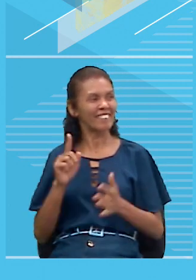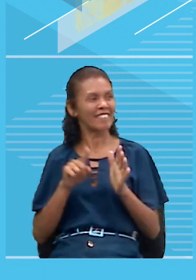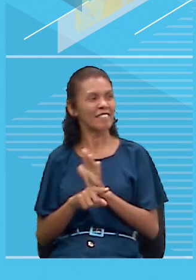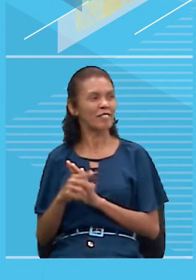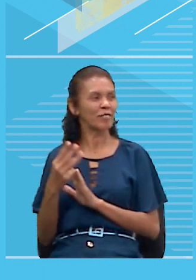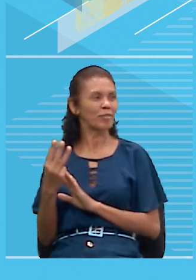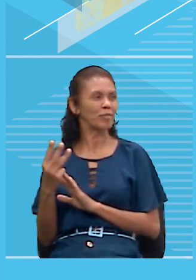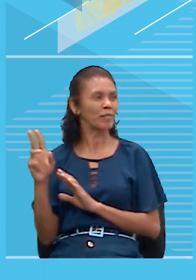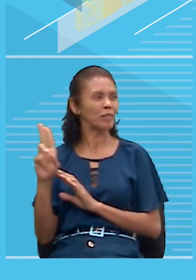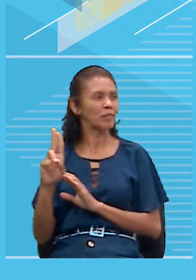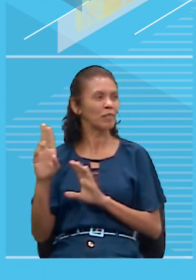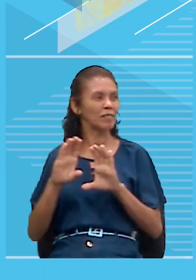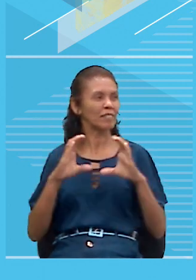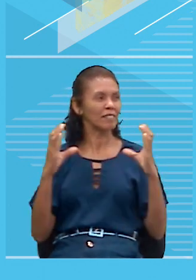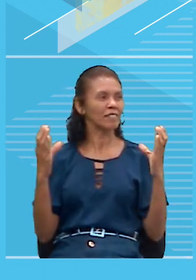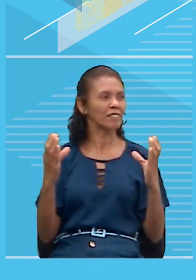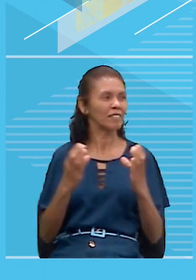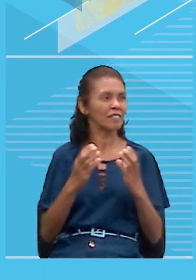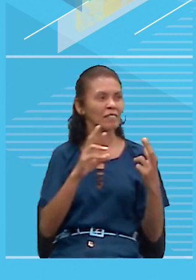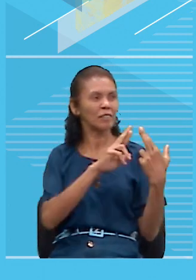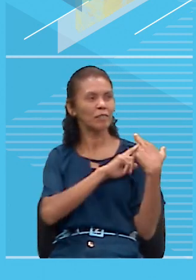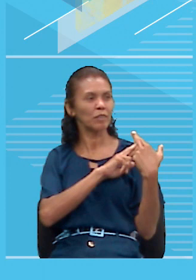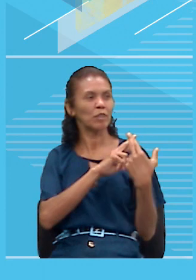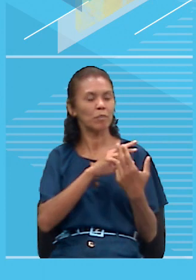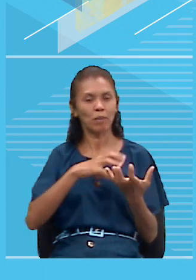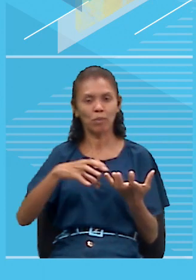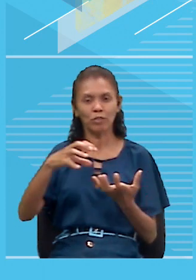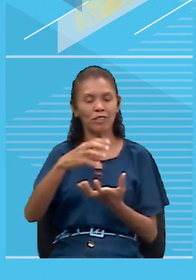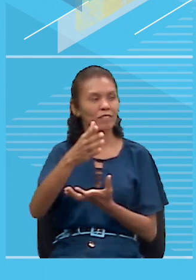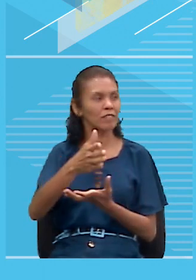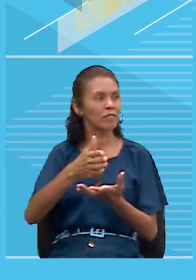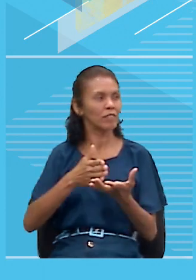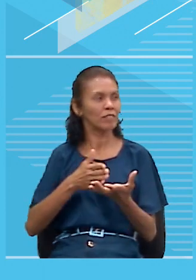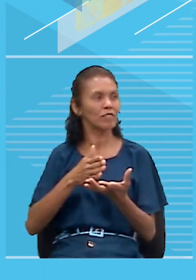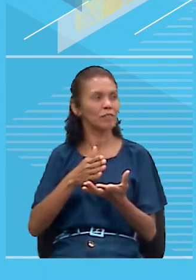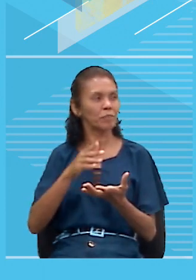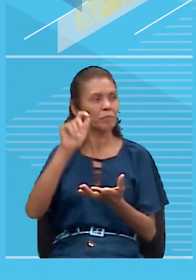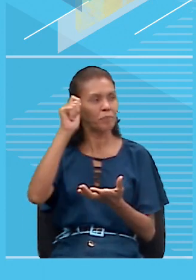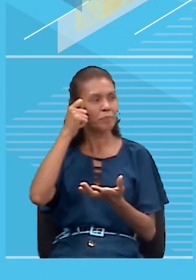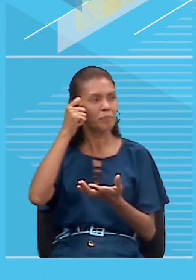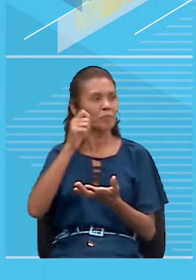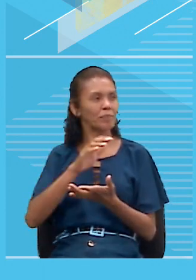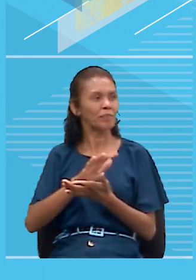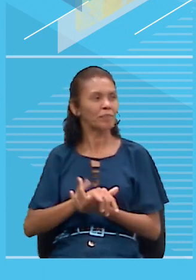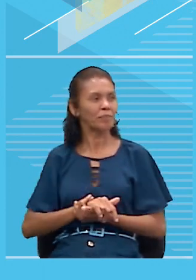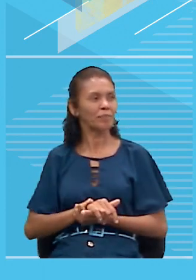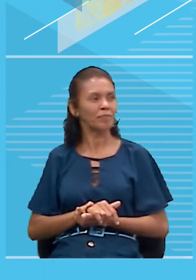nome da conferência que divide o continente Africano vou dar tempo não bola ligeiro ligeiro ligeiro Bora vou dar tempo não